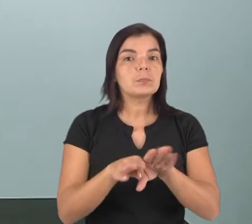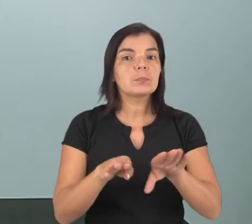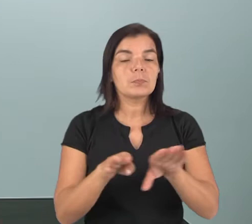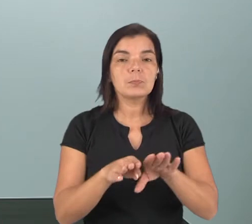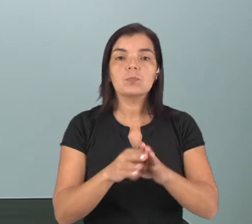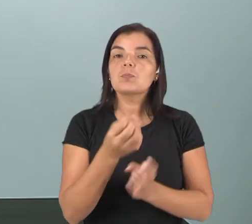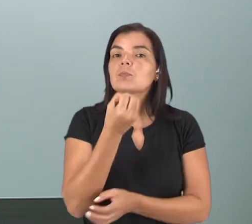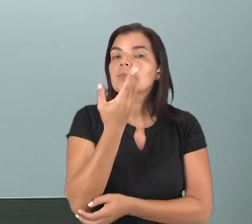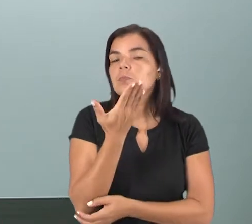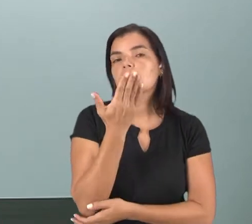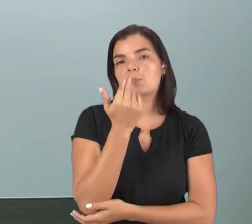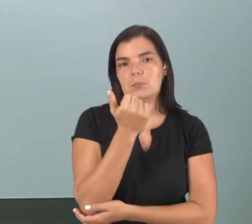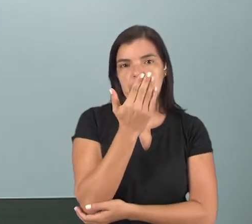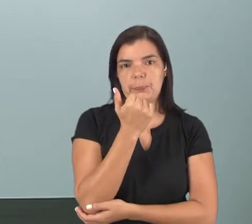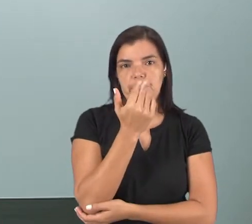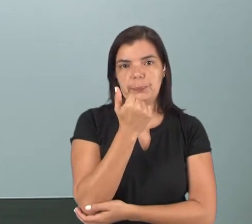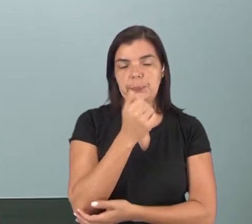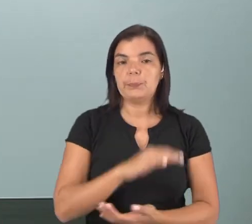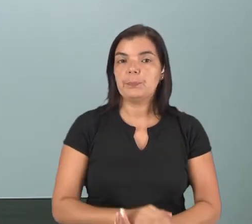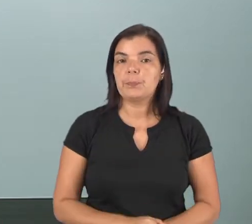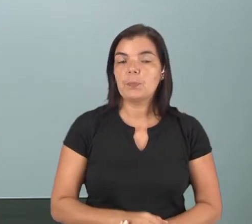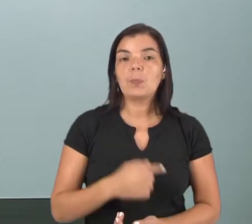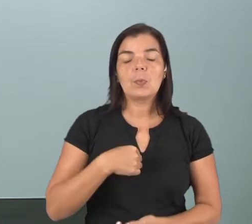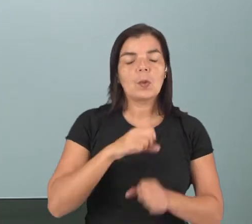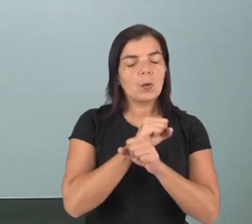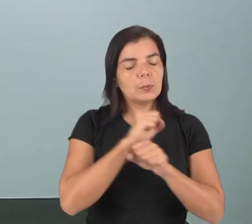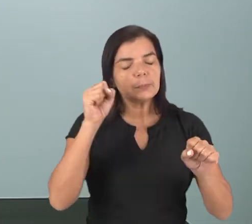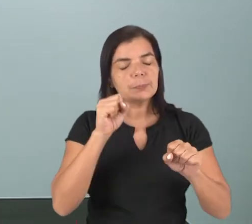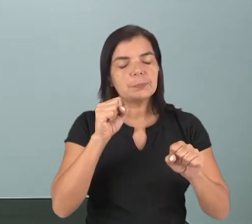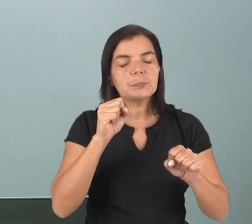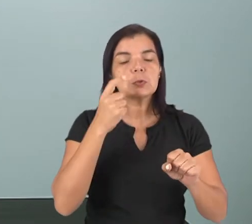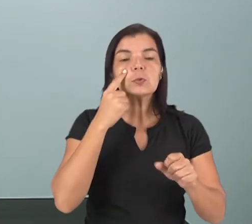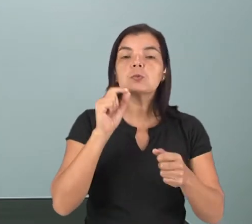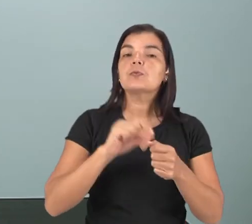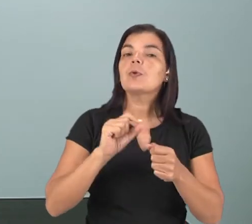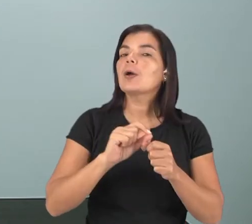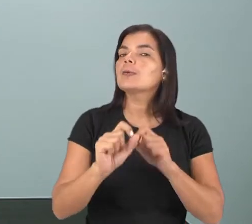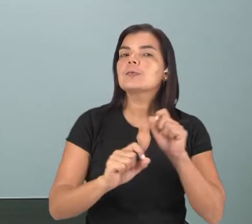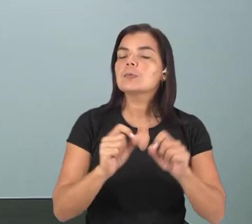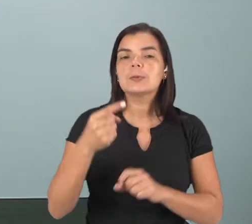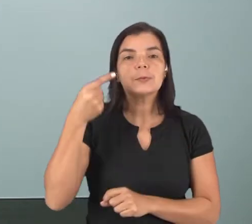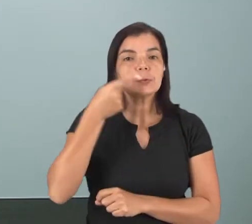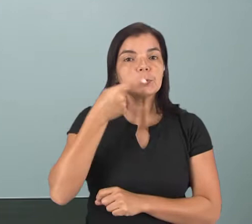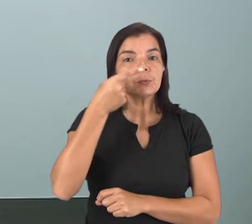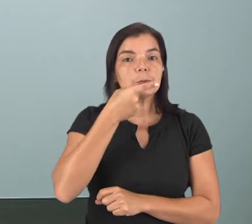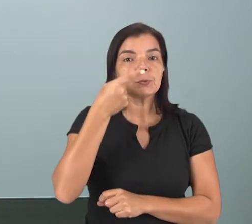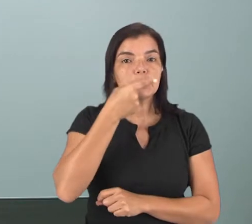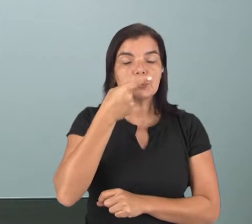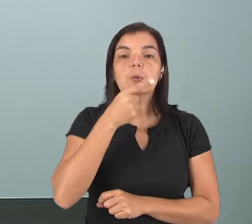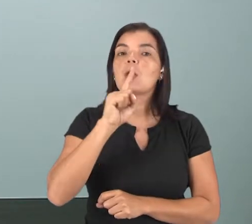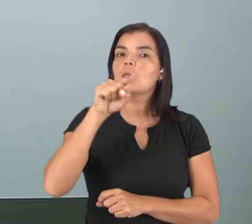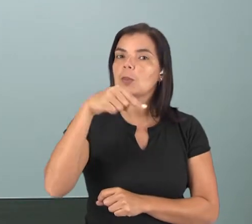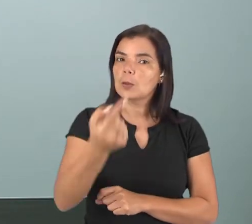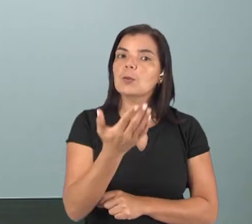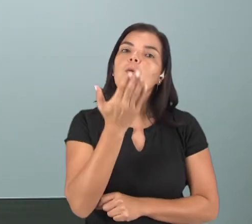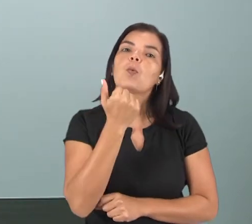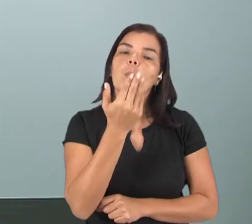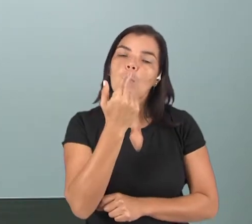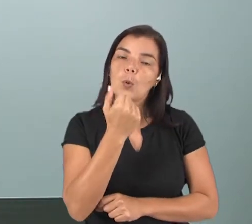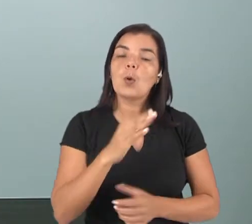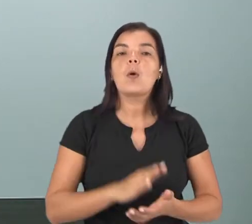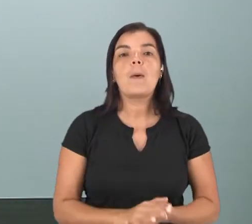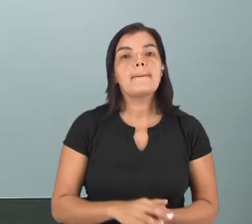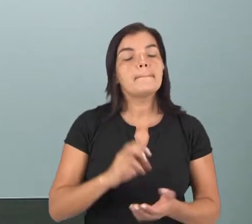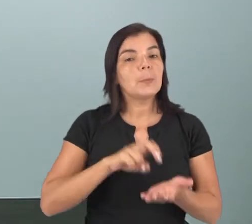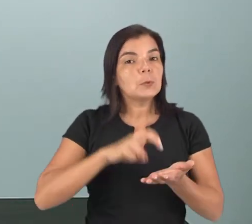ter uma boa alimentação. A gente, ao acordar, a primeira coisa que a gente faz depois de acordar e escovar os dentes é se alimentar, para poder ter